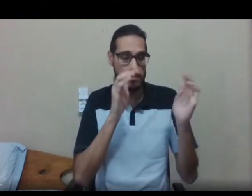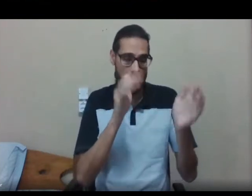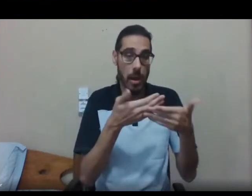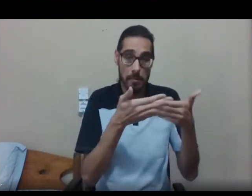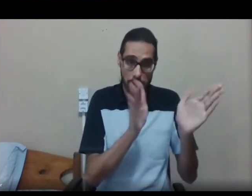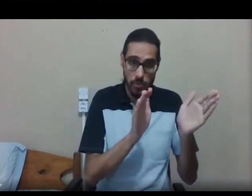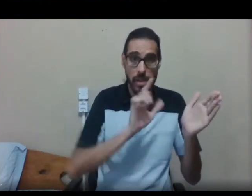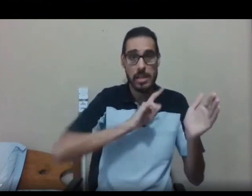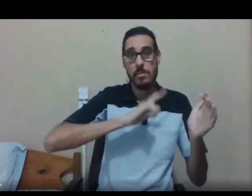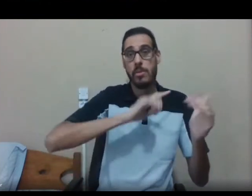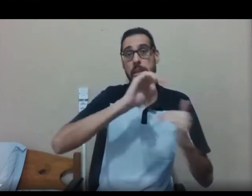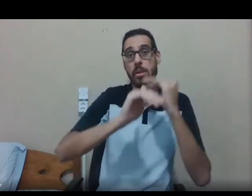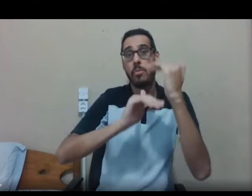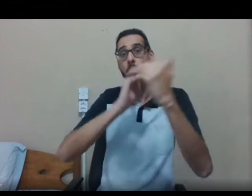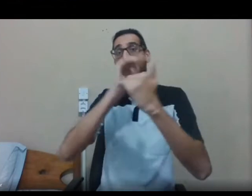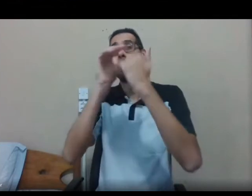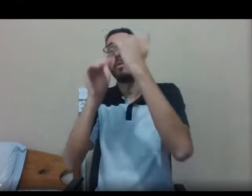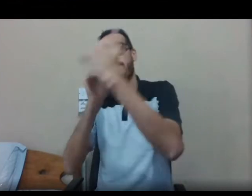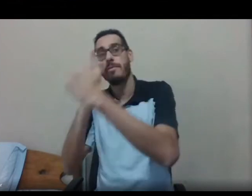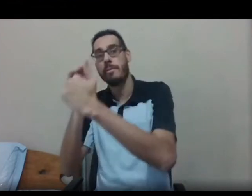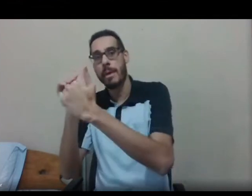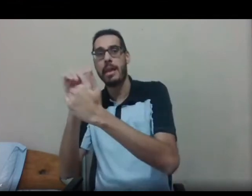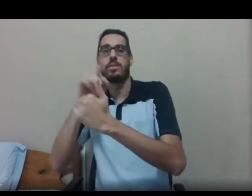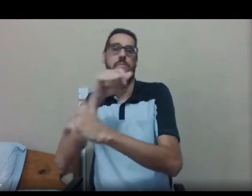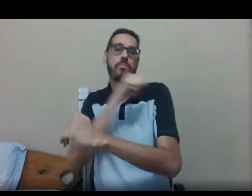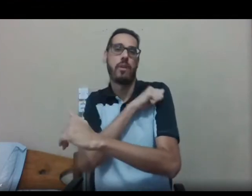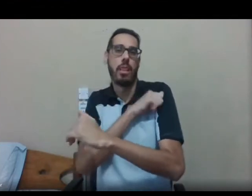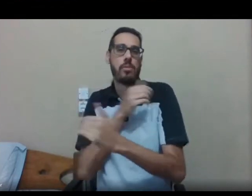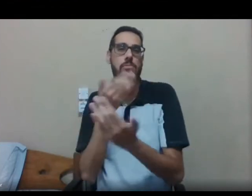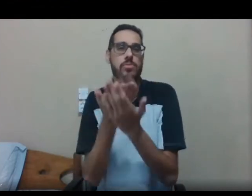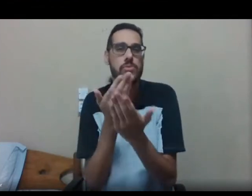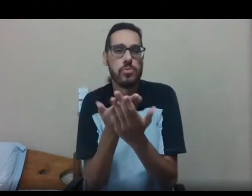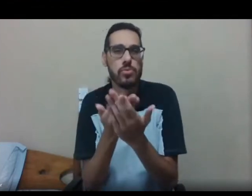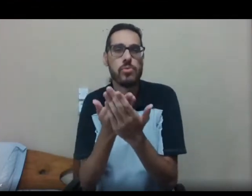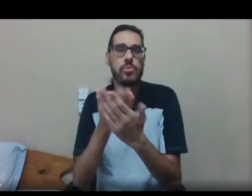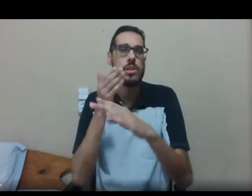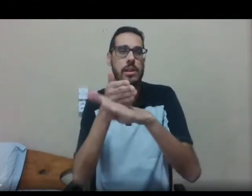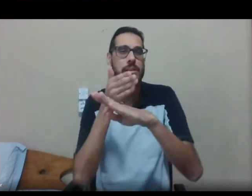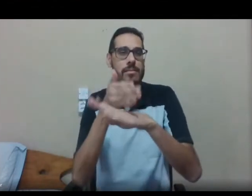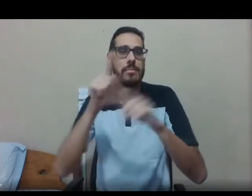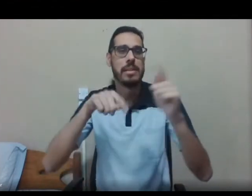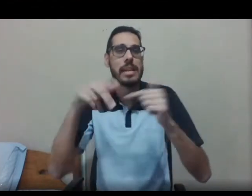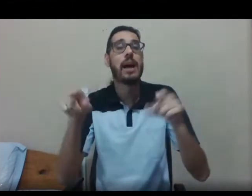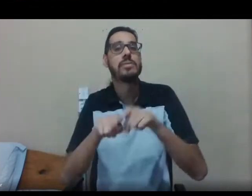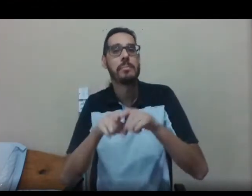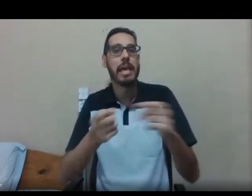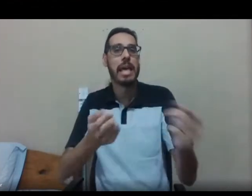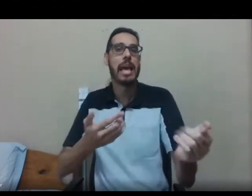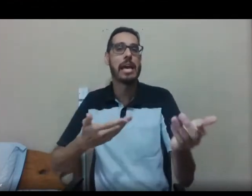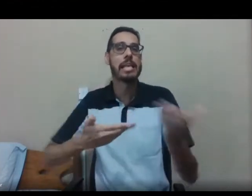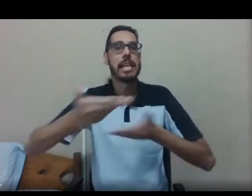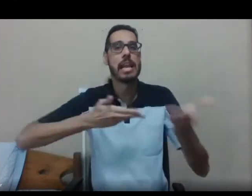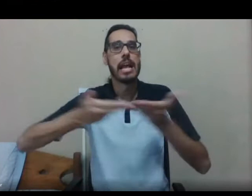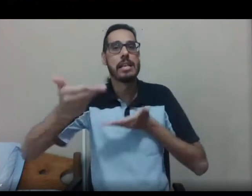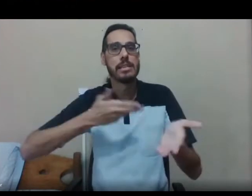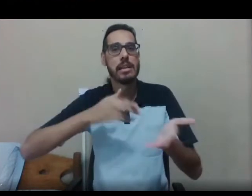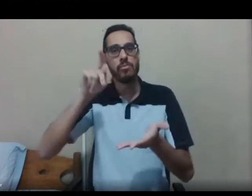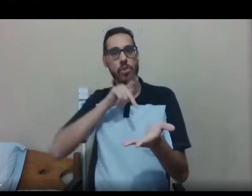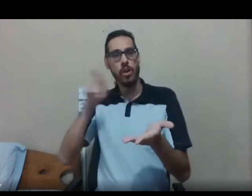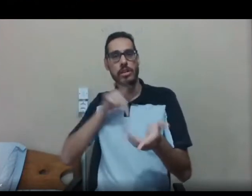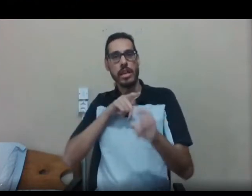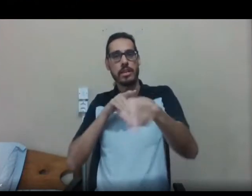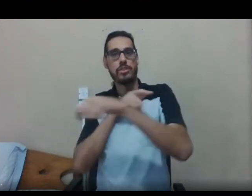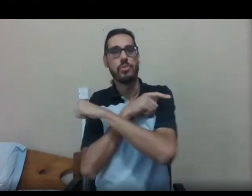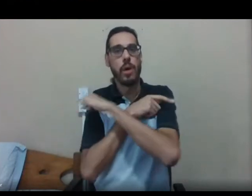ali a primeiro, existem sujeitos, existem aprendizes, e é o que a gente não pode perder de vista, não é? E tem ali também